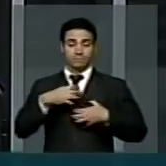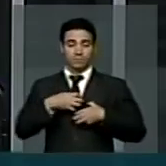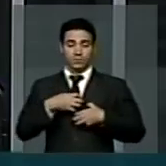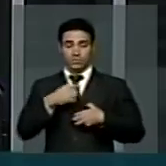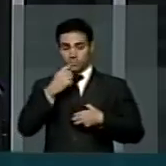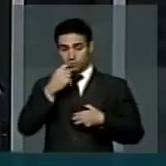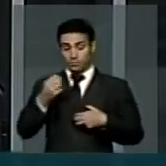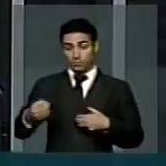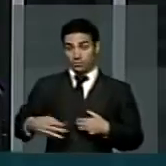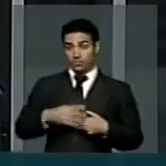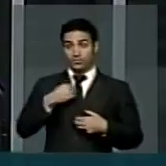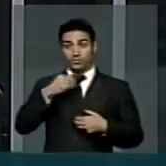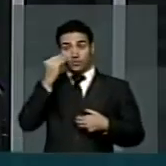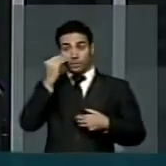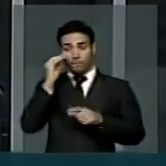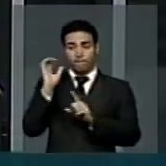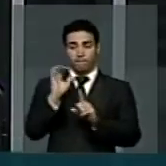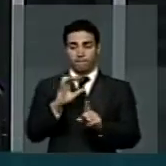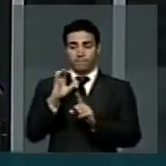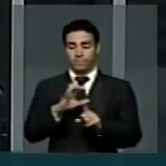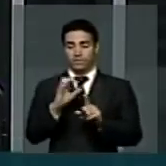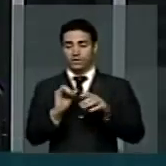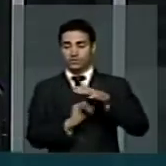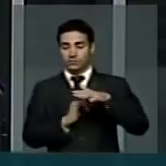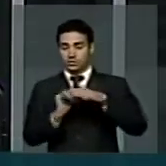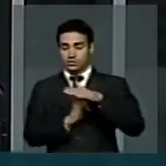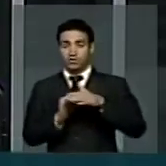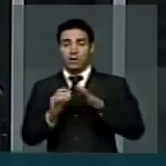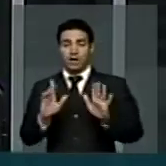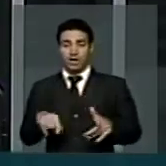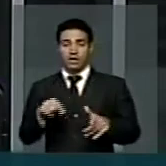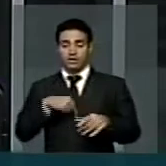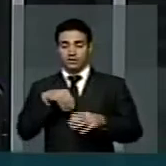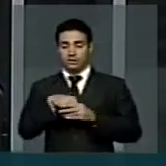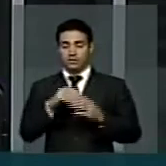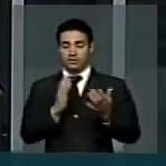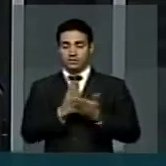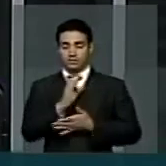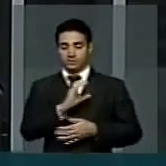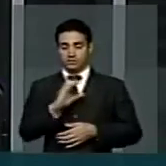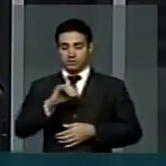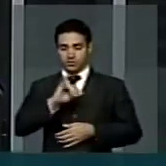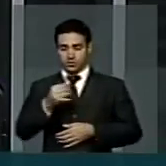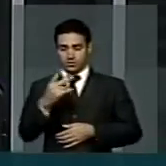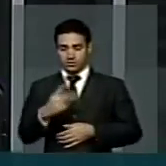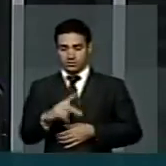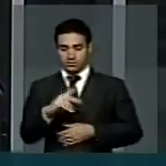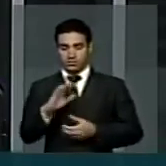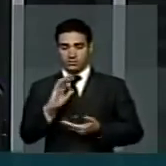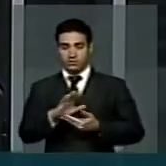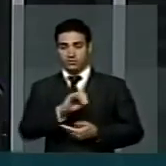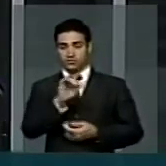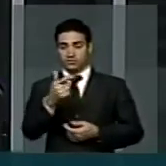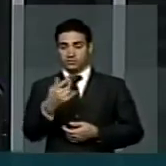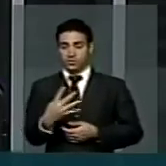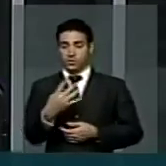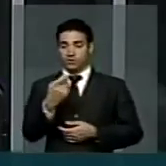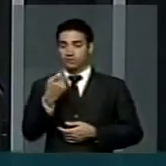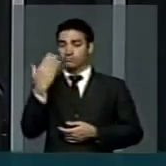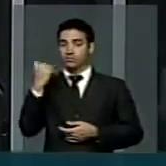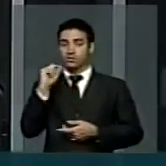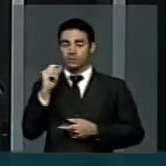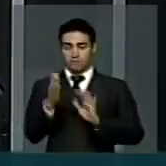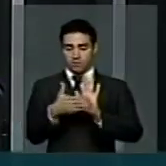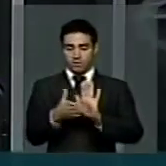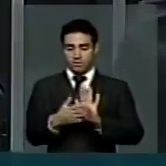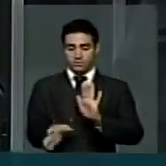recente tentativa de interferência interinstitucional foi a aprovação na Comissão de Constituição e Justiça da Câmara, no dia 24 passado, de proposta